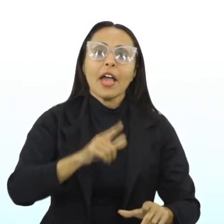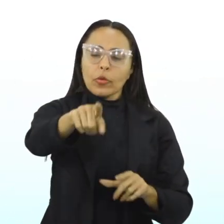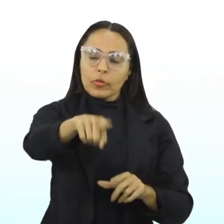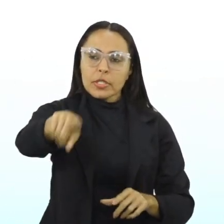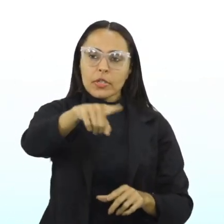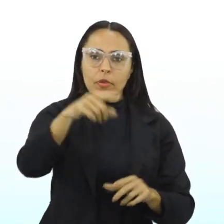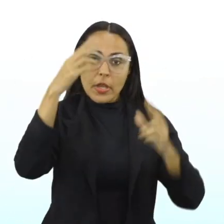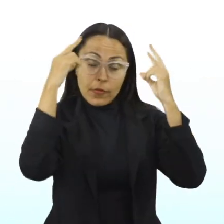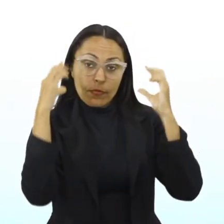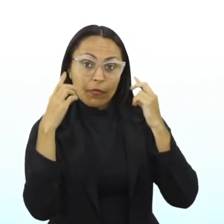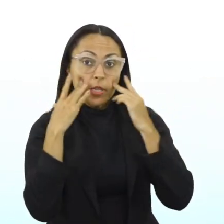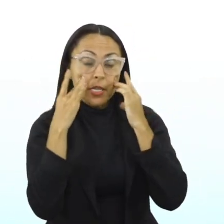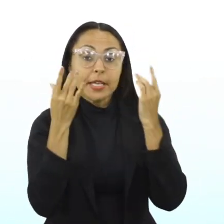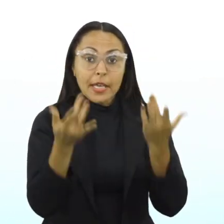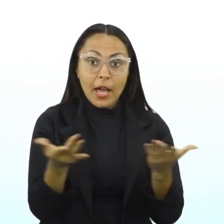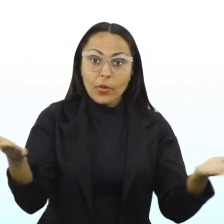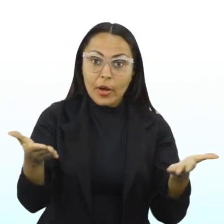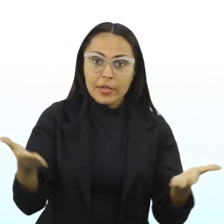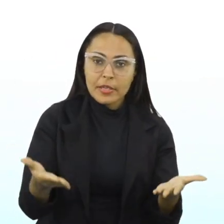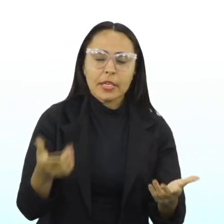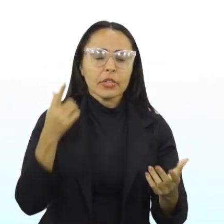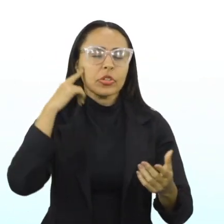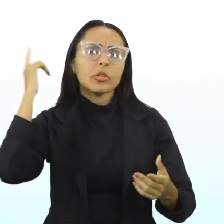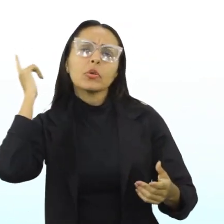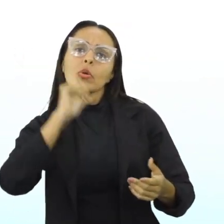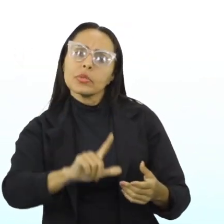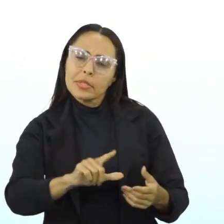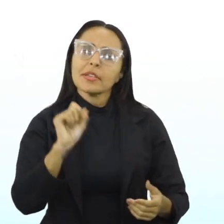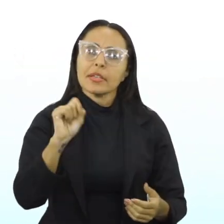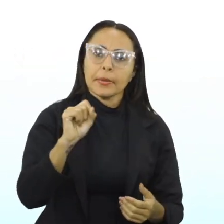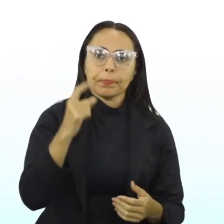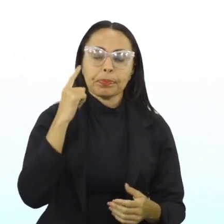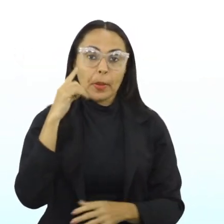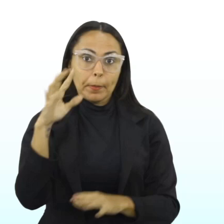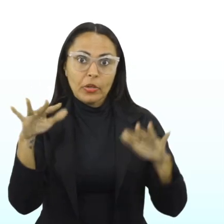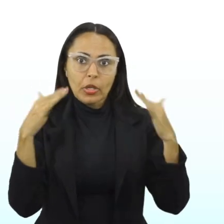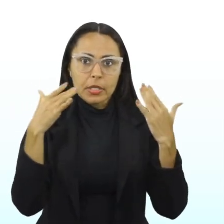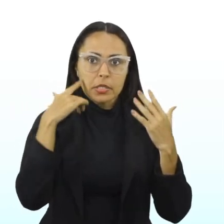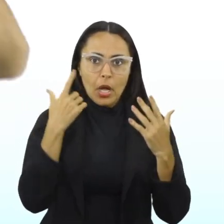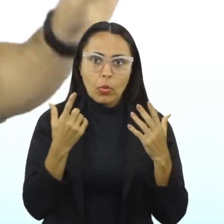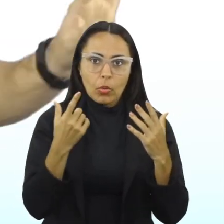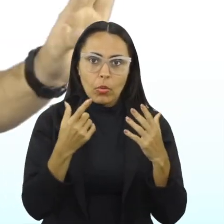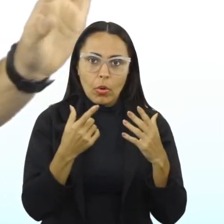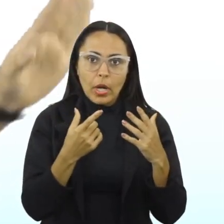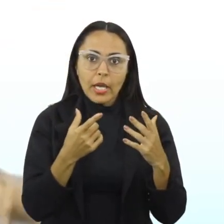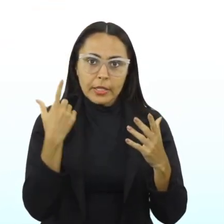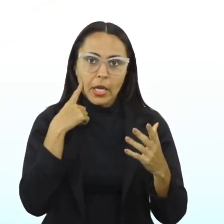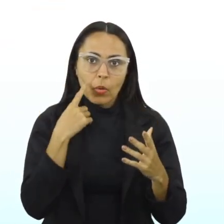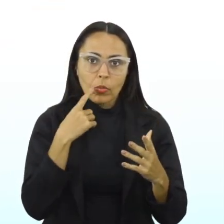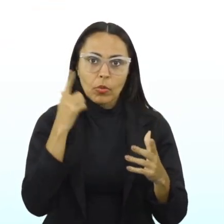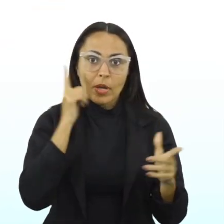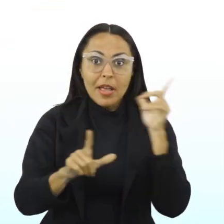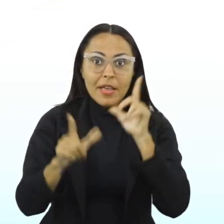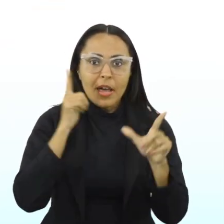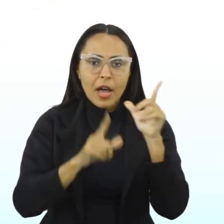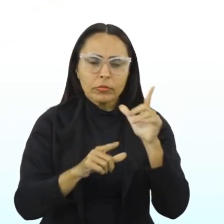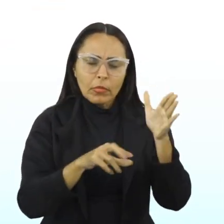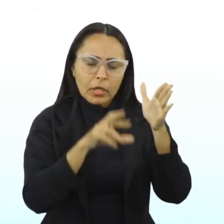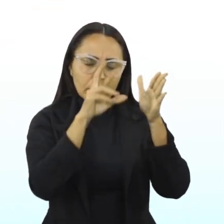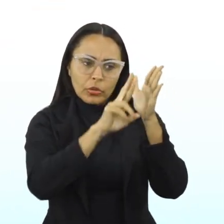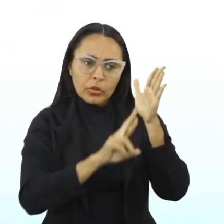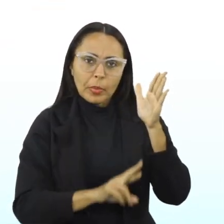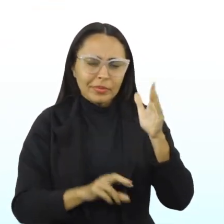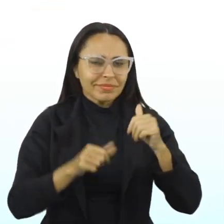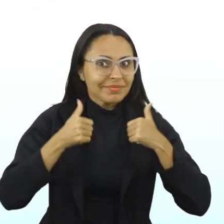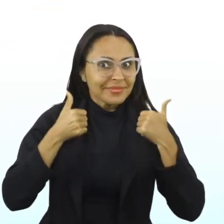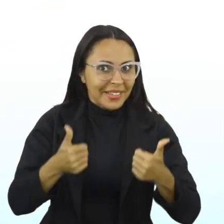muito ligados aqui no Educa PE para que a gente consiga, preste atenção, gabaritar todas as questões de Biologia do Enem.